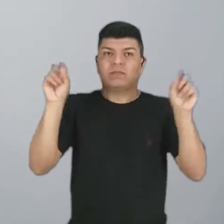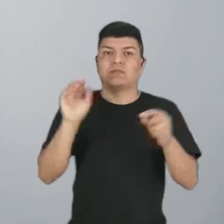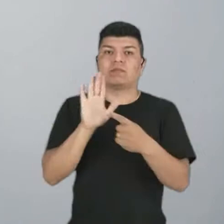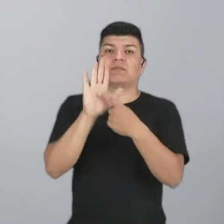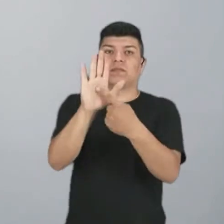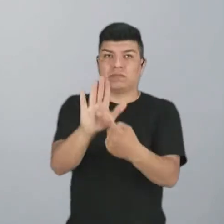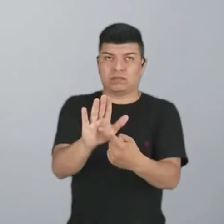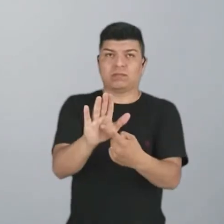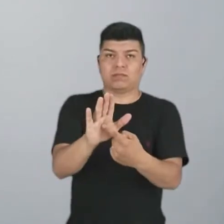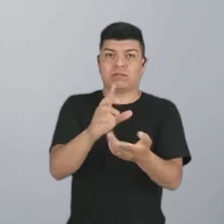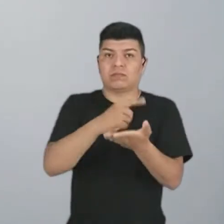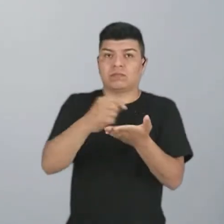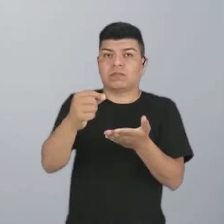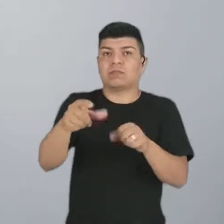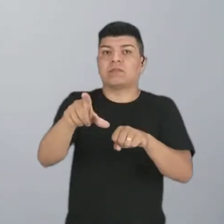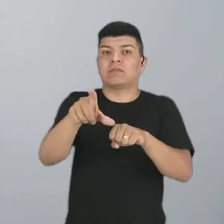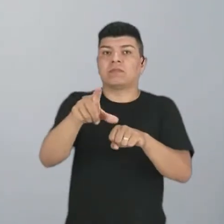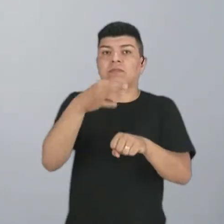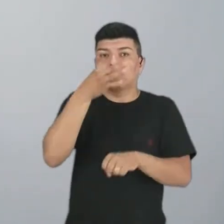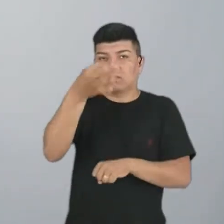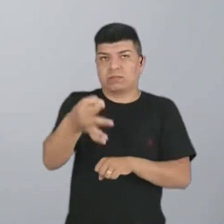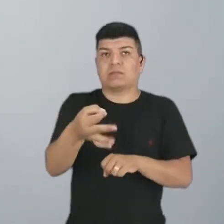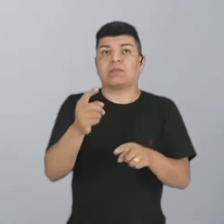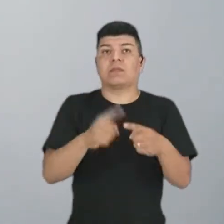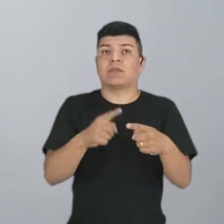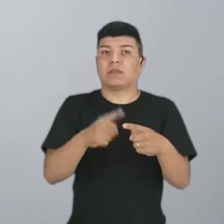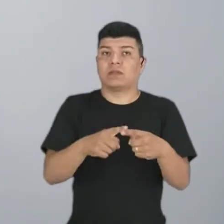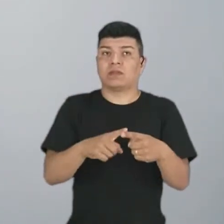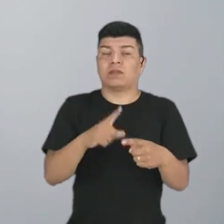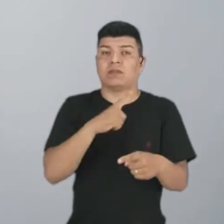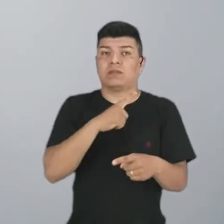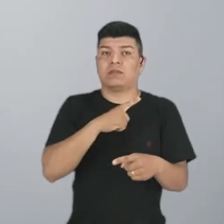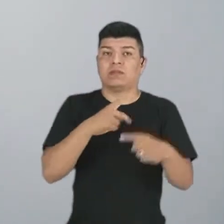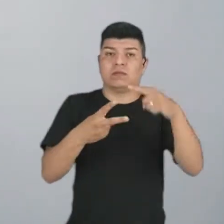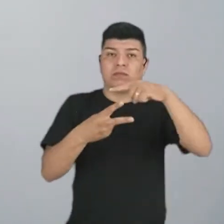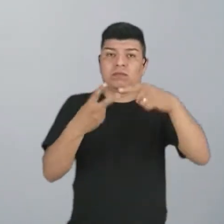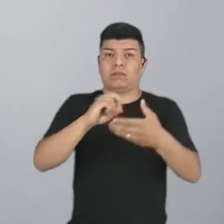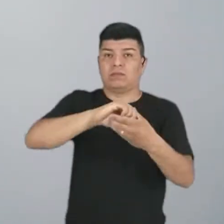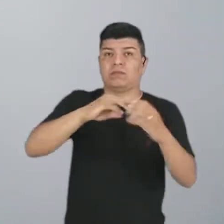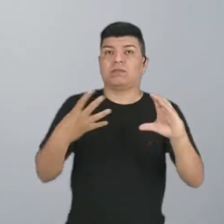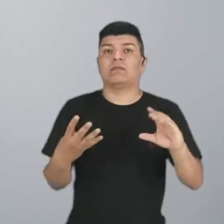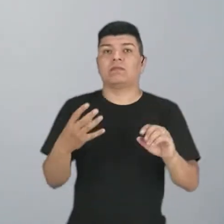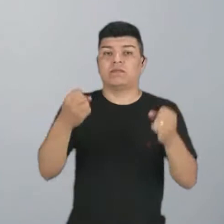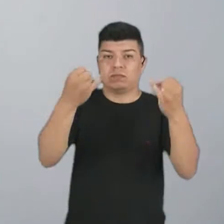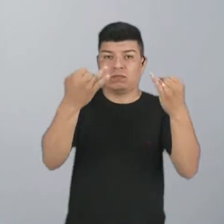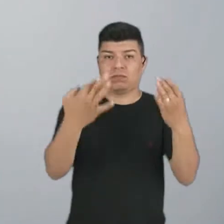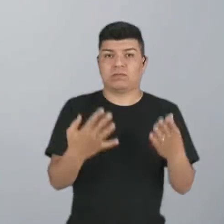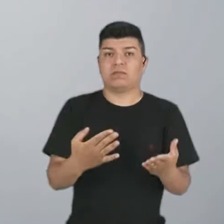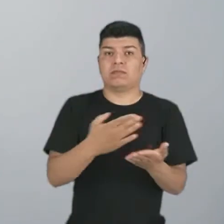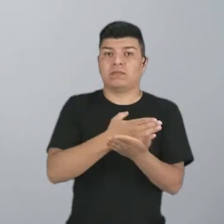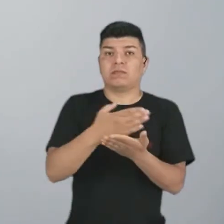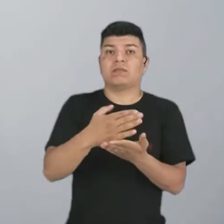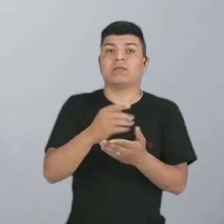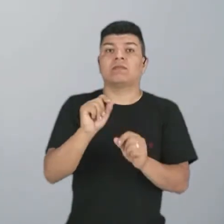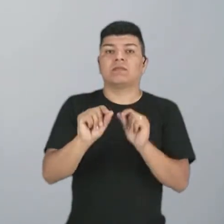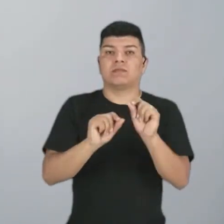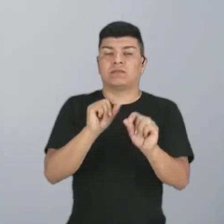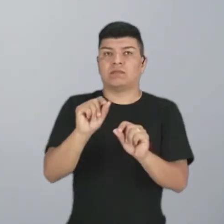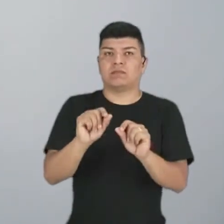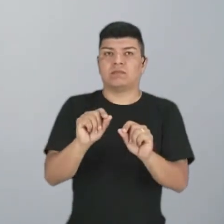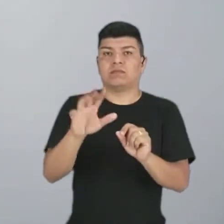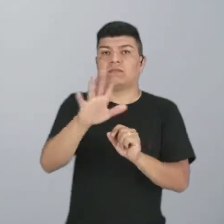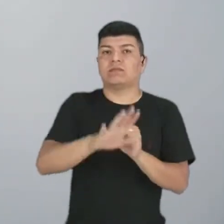são abordados no artigo de opinião. Por quê? Porque eles possuem aquelas duas características que a gente falou no início. Eles são